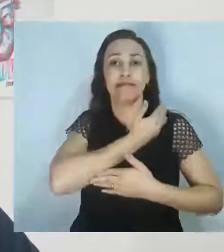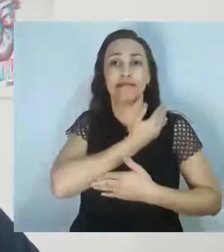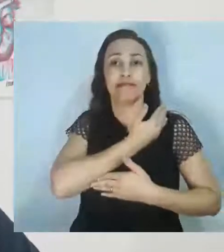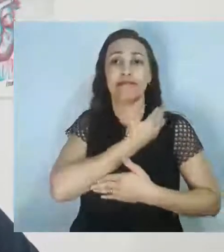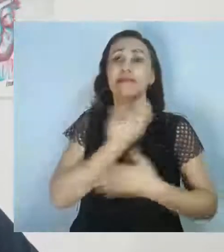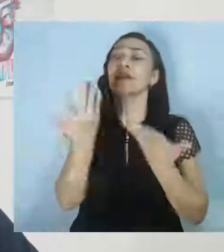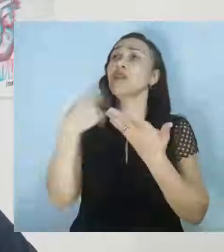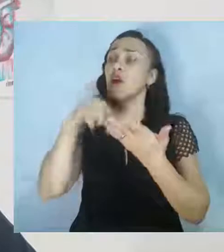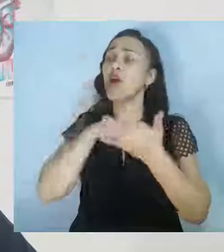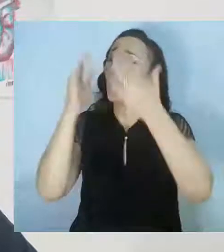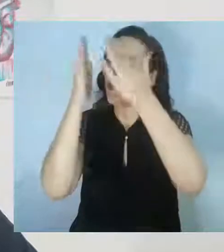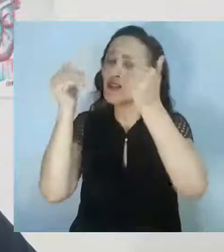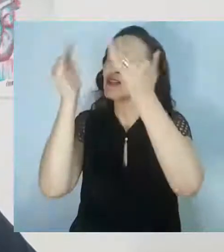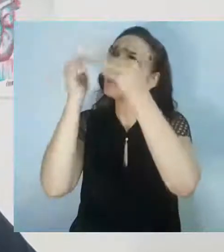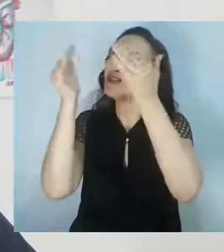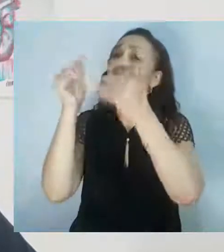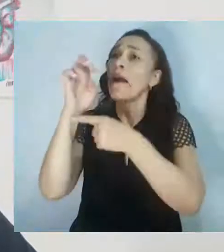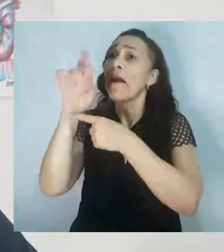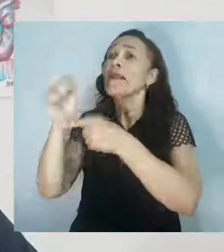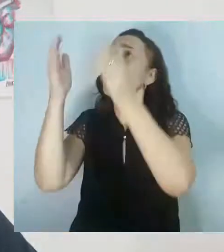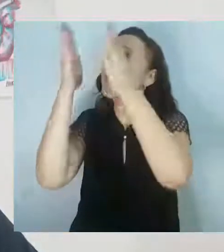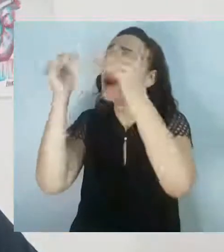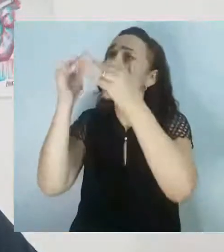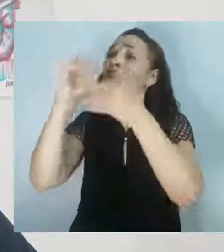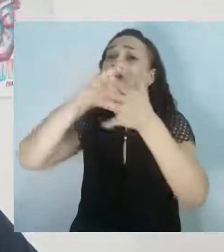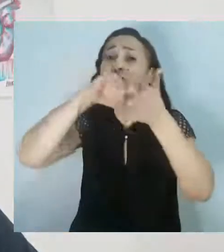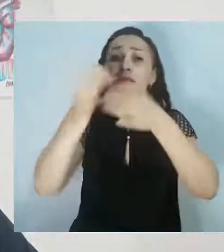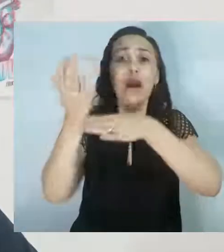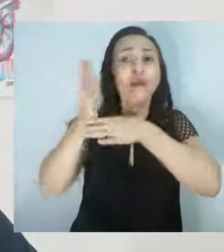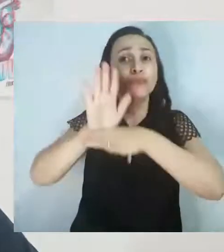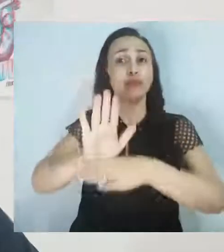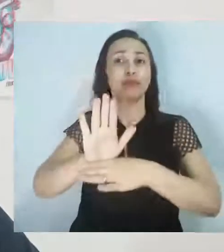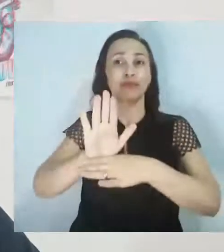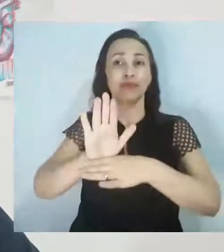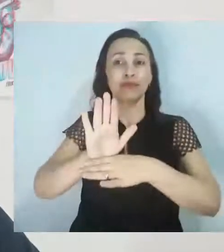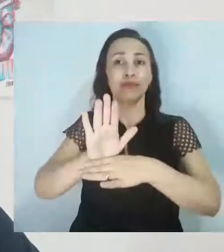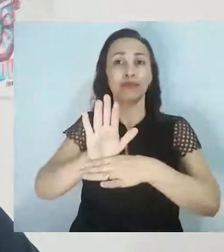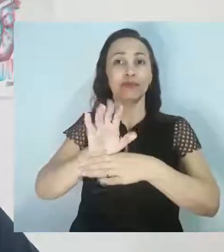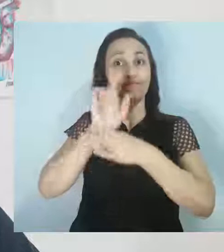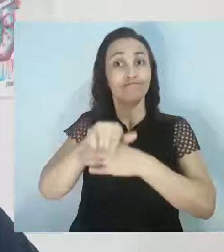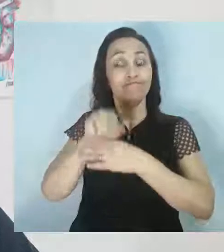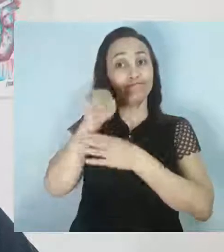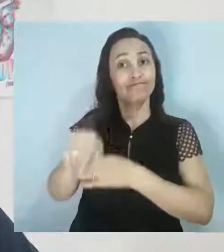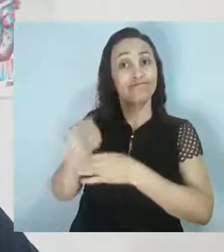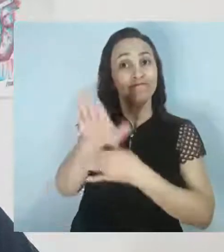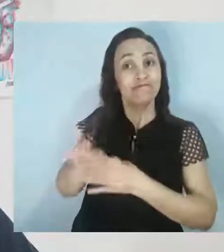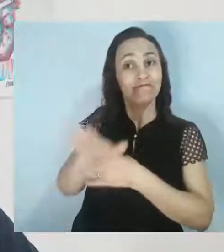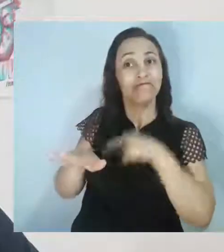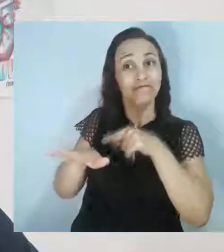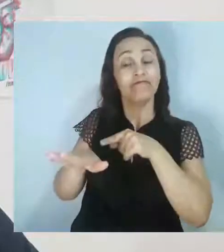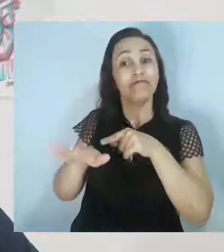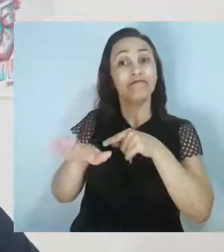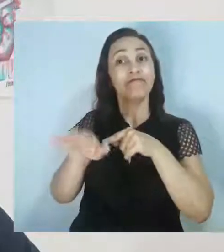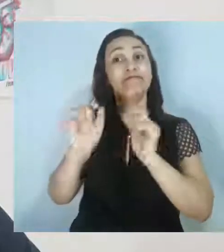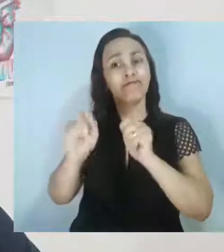clamei, a Érica clamou, e clamamos juntos a intercessão de São José, para que aquela criança pudesse